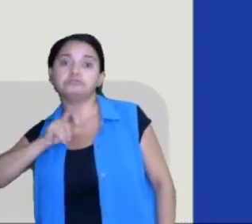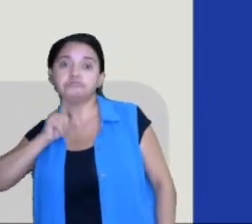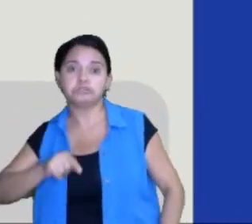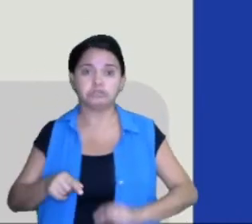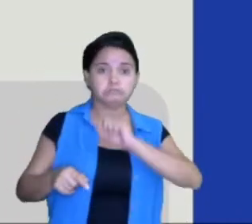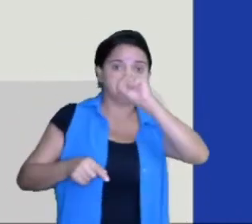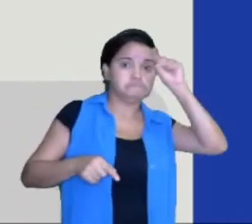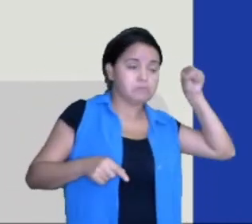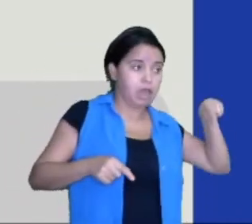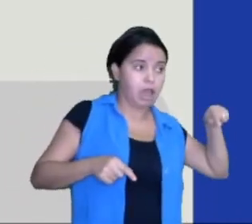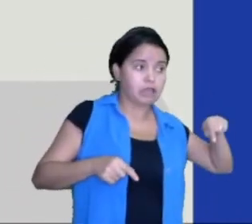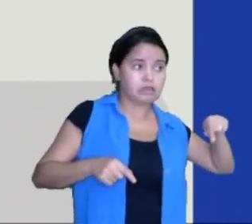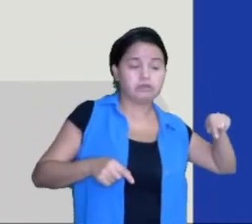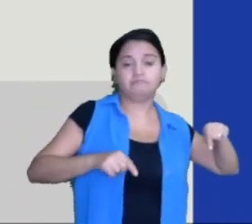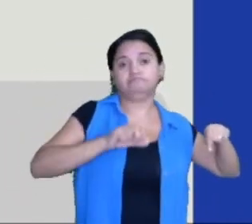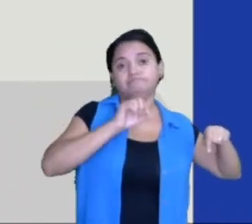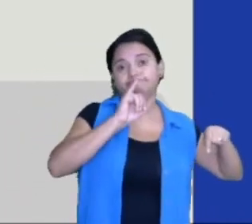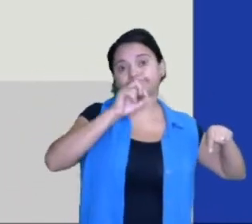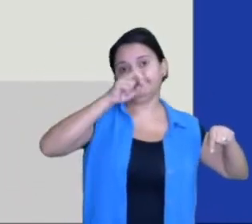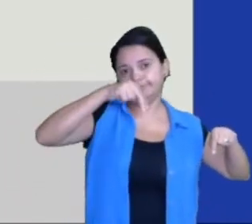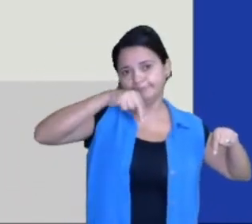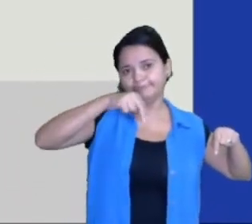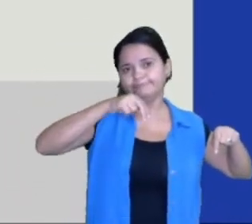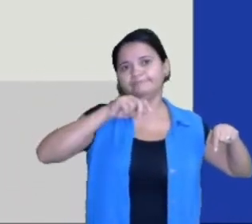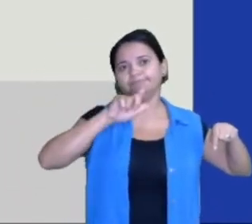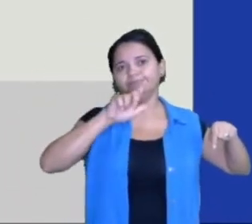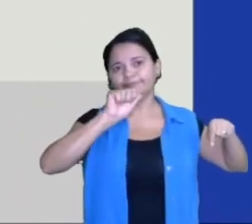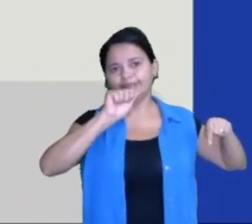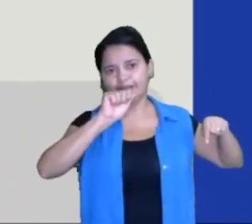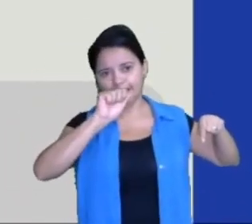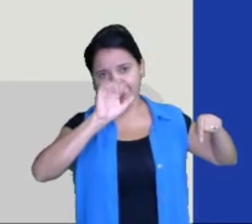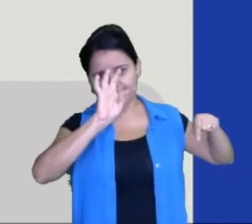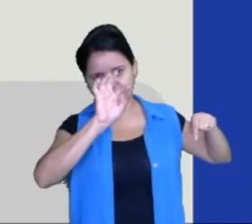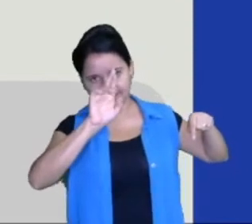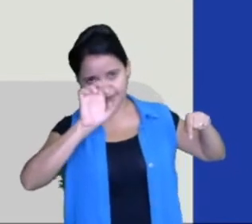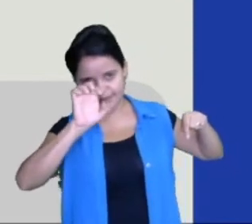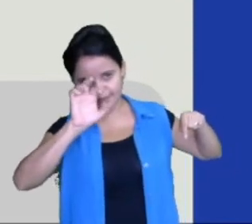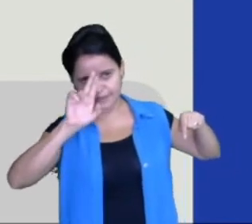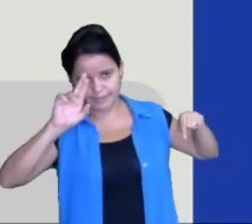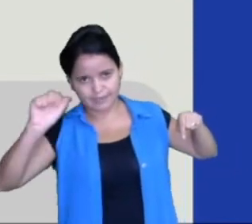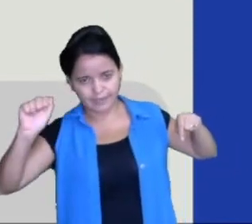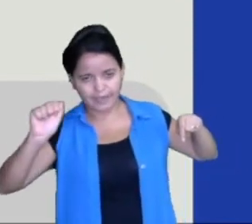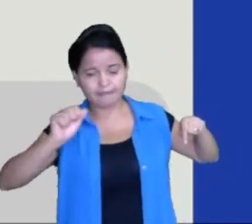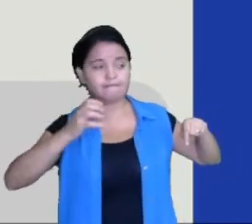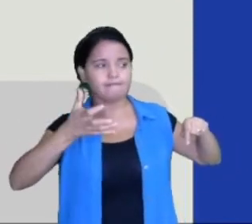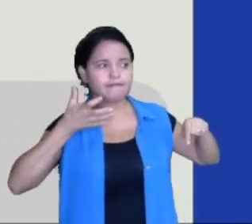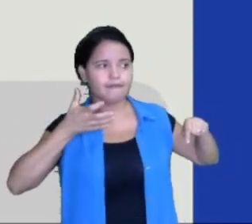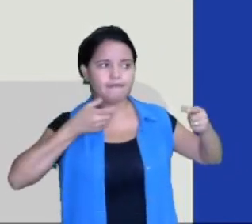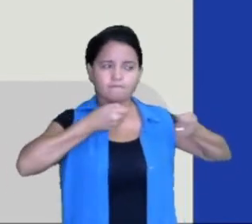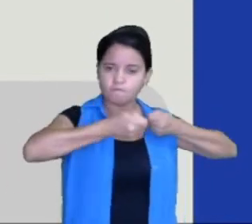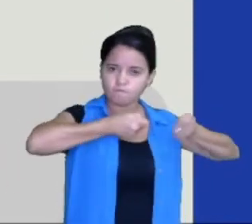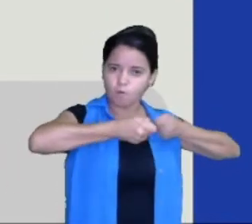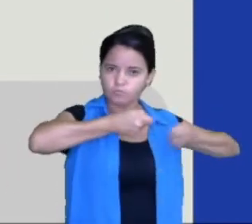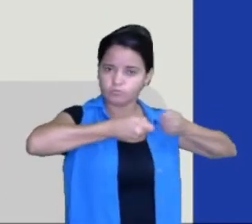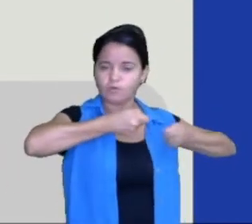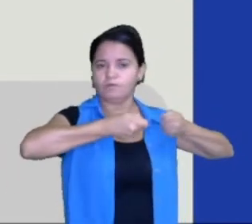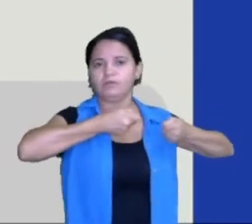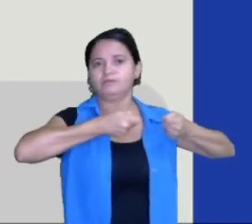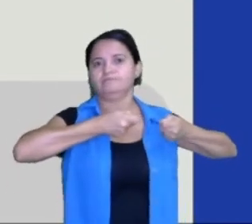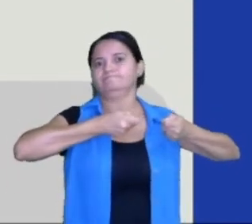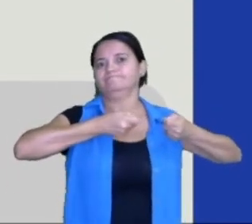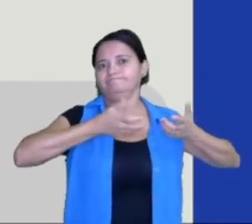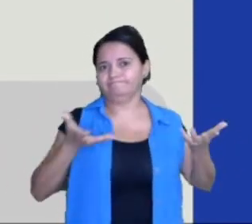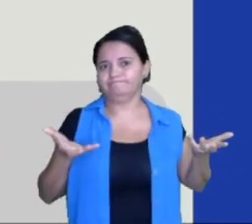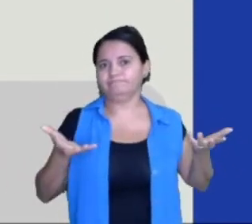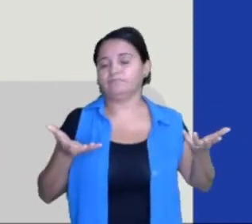a Inglaterra, querendo ter o controle, né? Os Estados Unidos eram uma colônia, a Inglaterra seria a